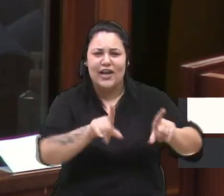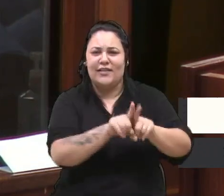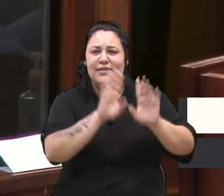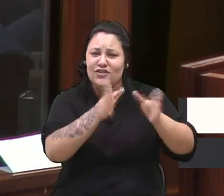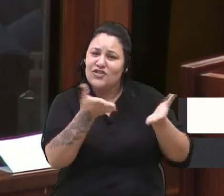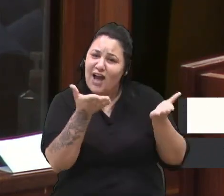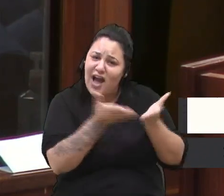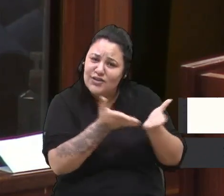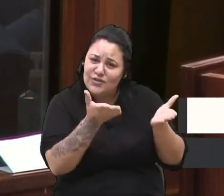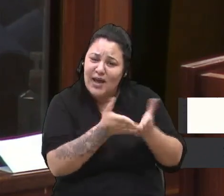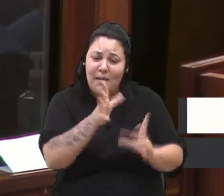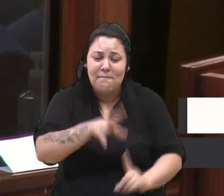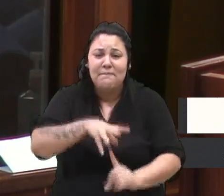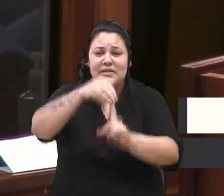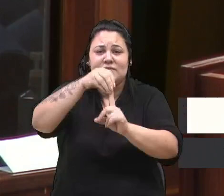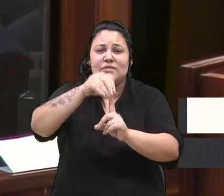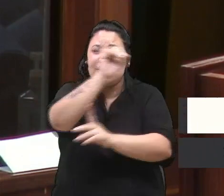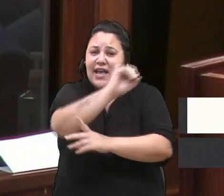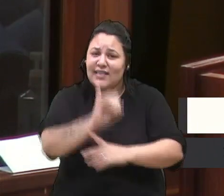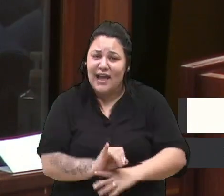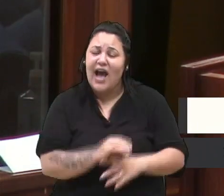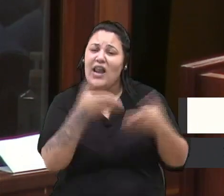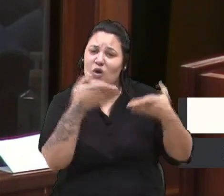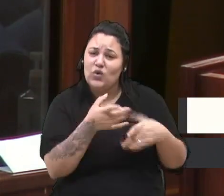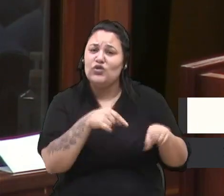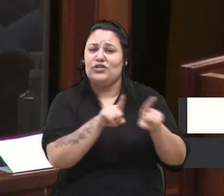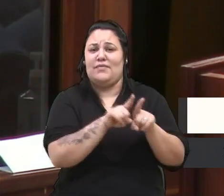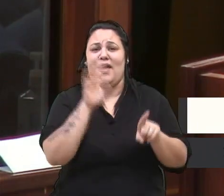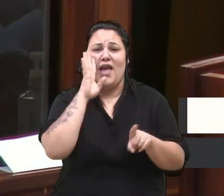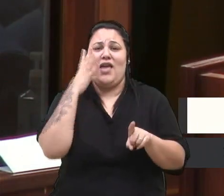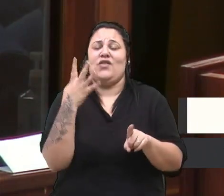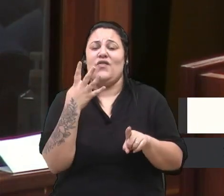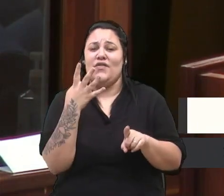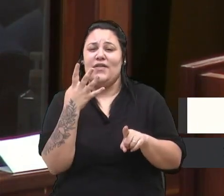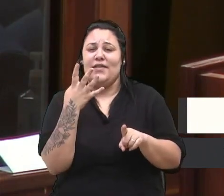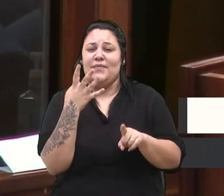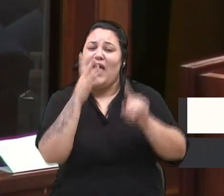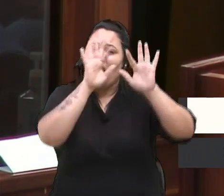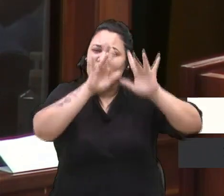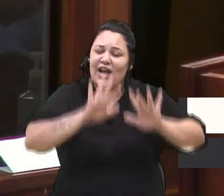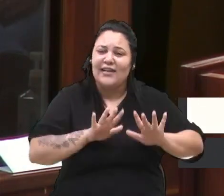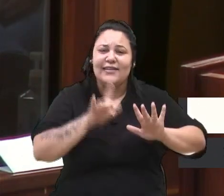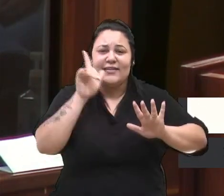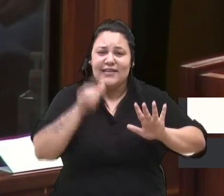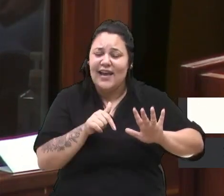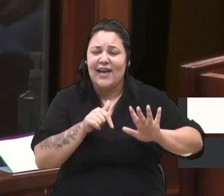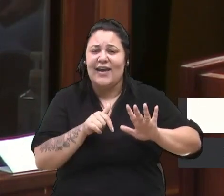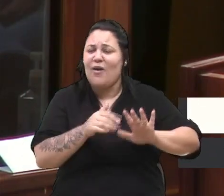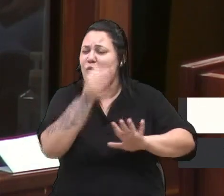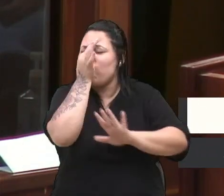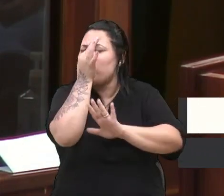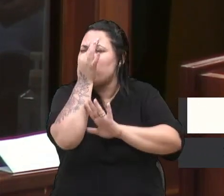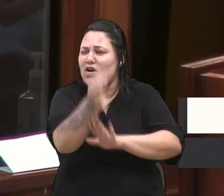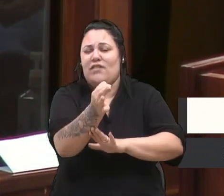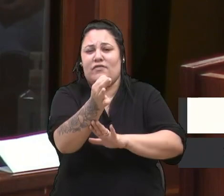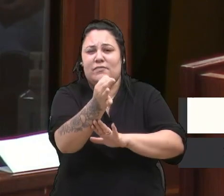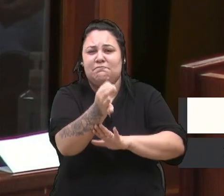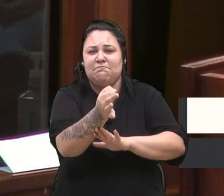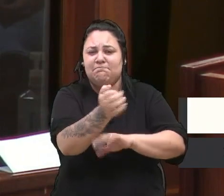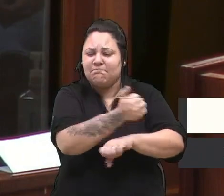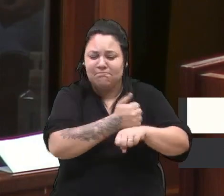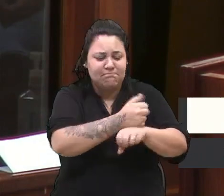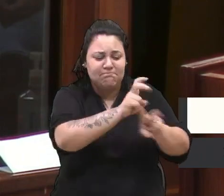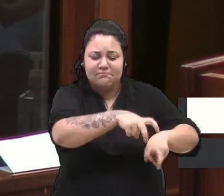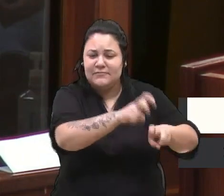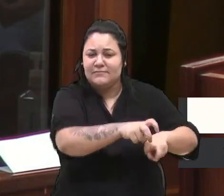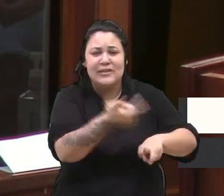sim, principalmente na Itália hoje, a solução da geada, que é um terror para os nossos agricultores, que não tem